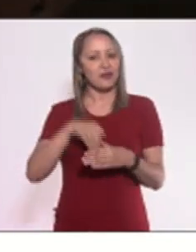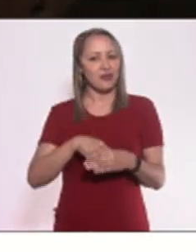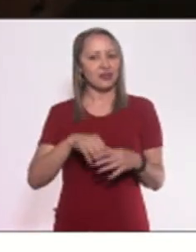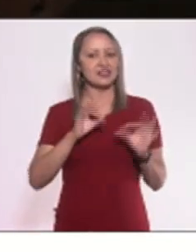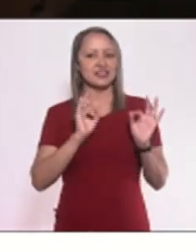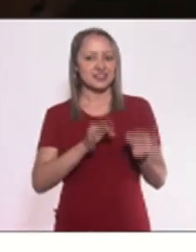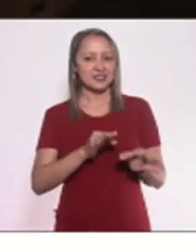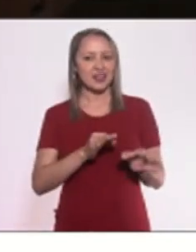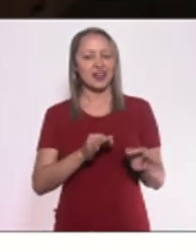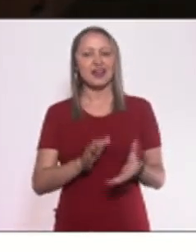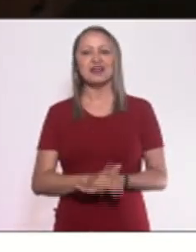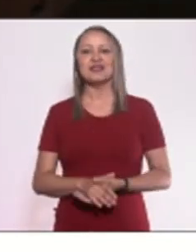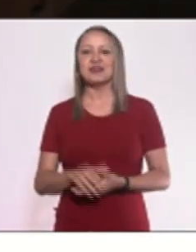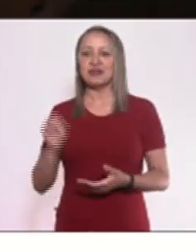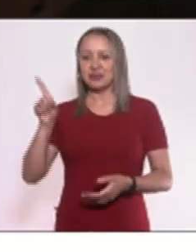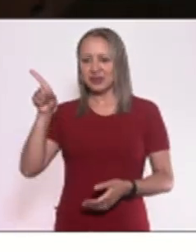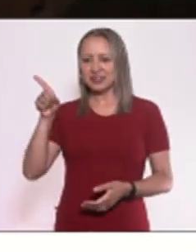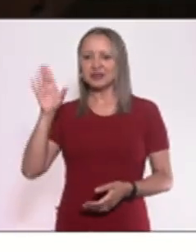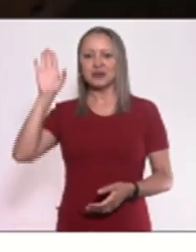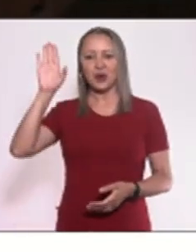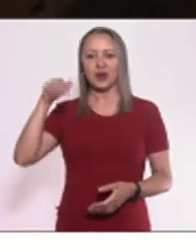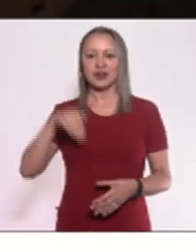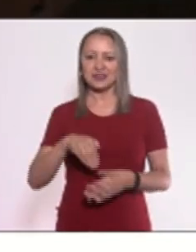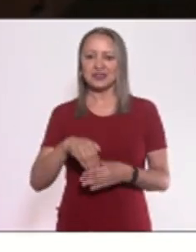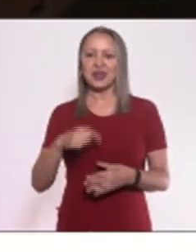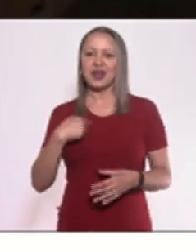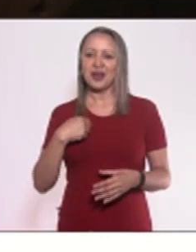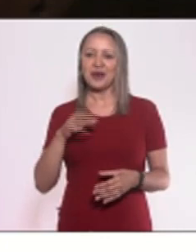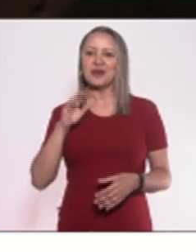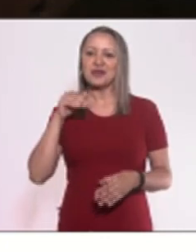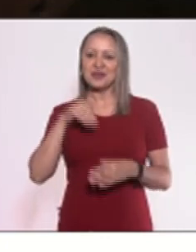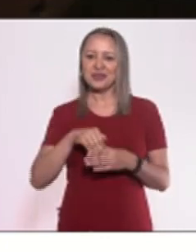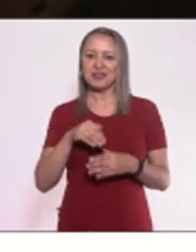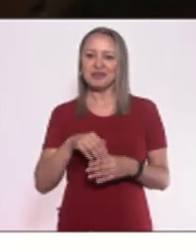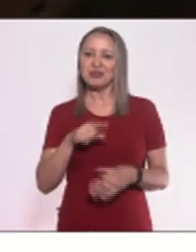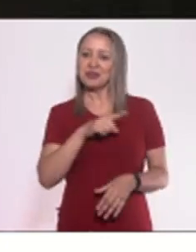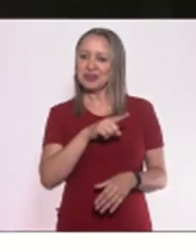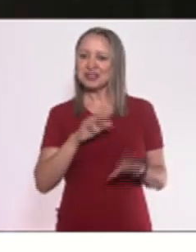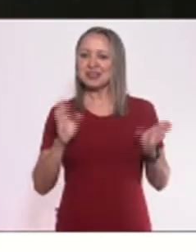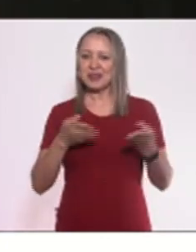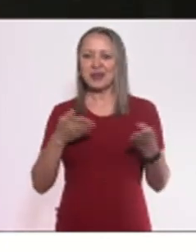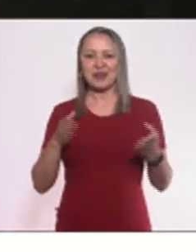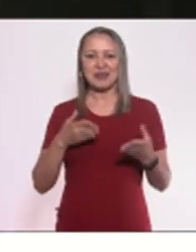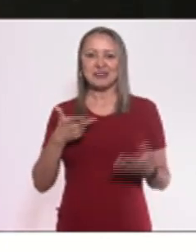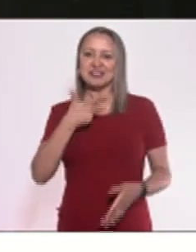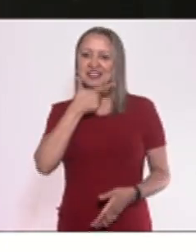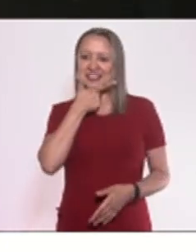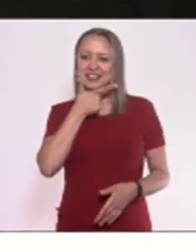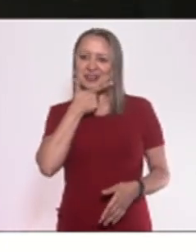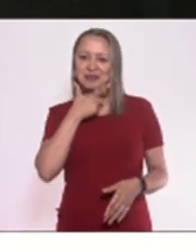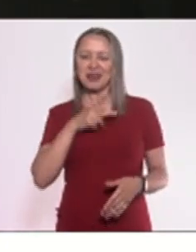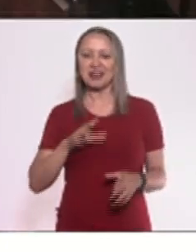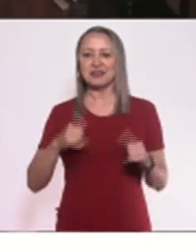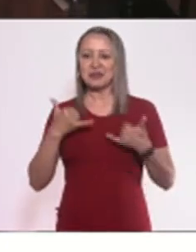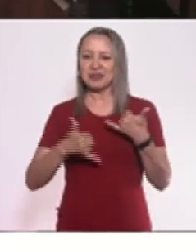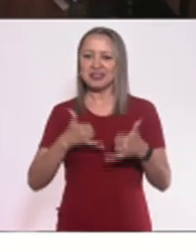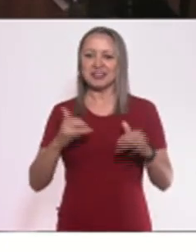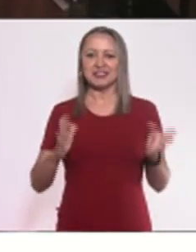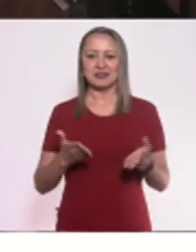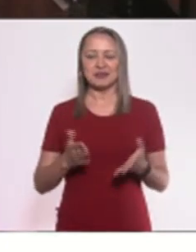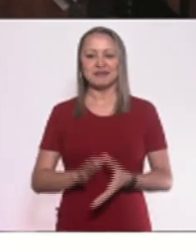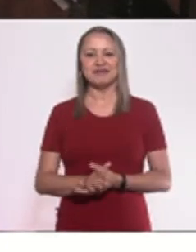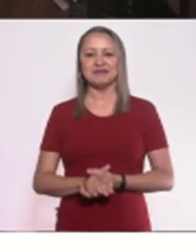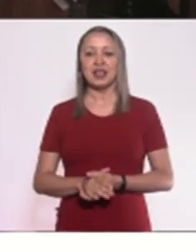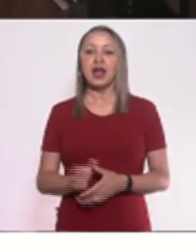É só se candidatar, conte com meu voto. O senhor hoje está bem espirituoso, pelo visto. Bom,